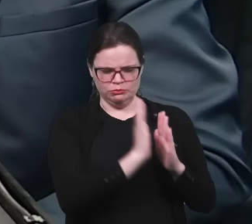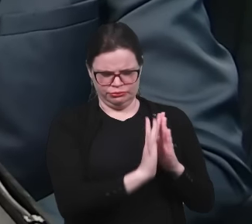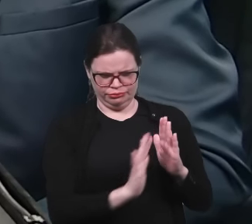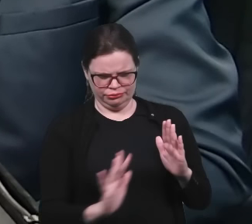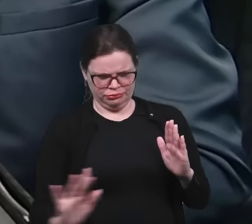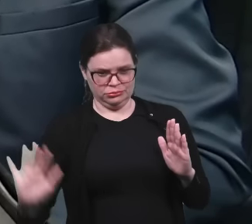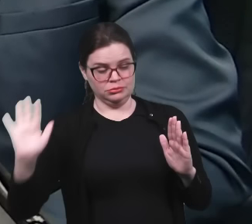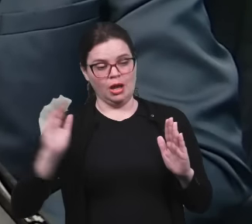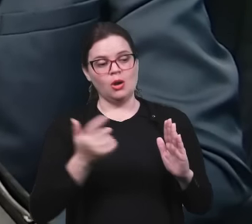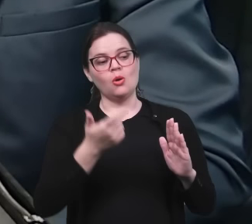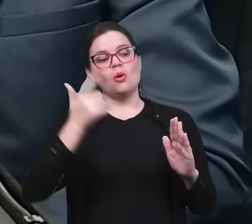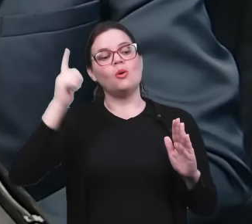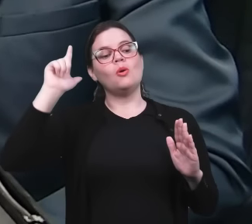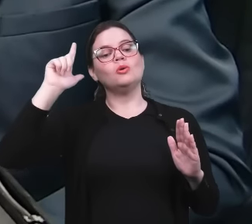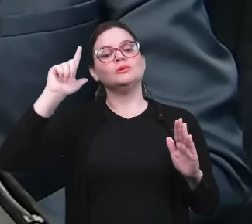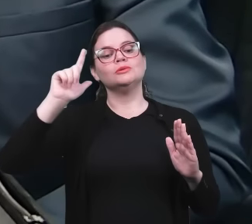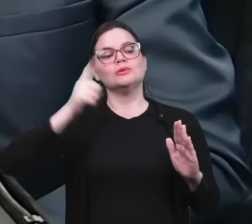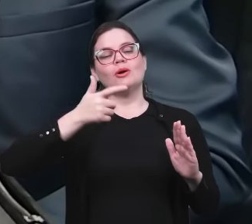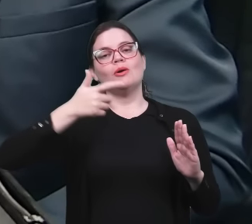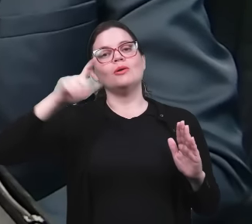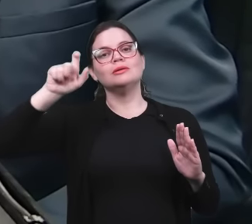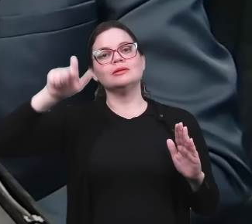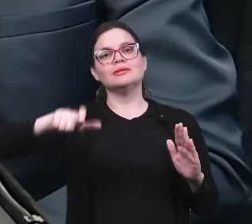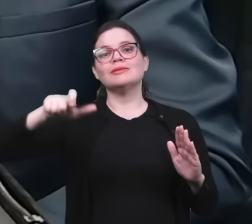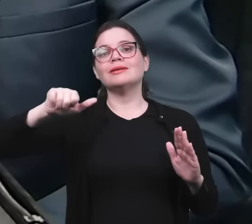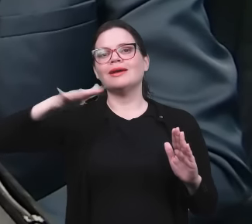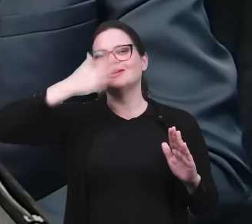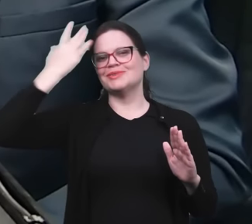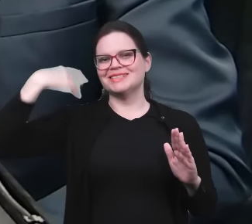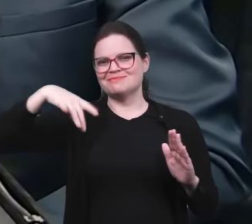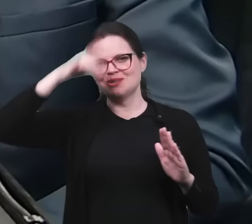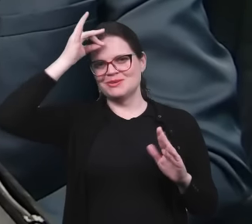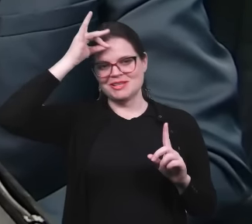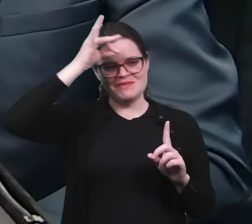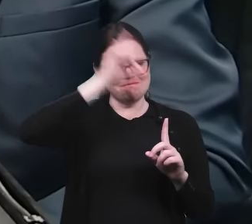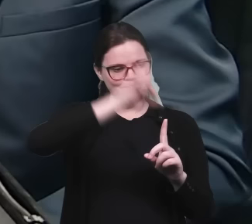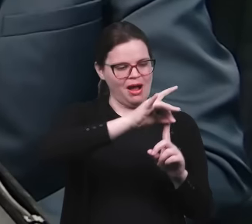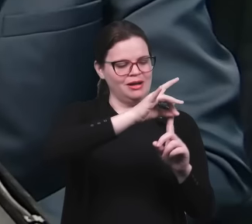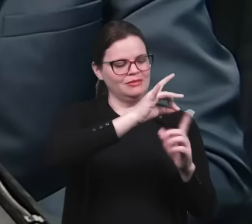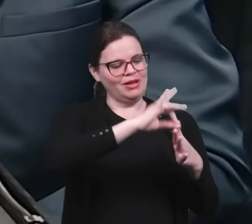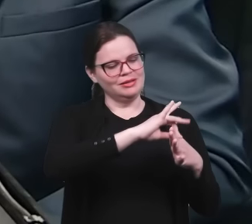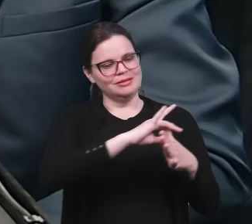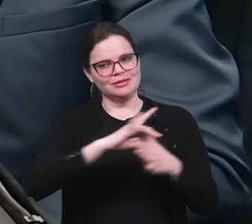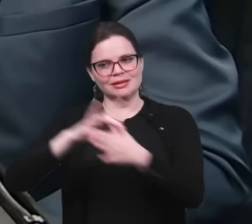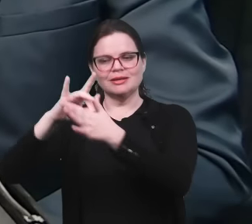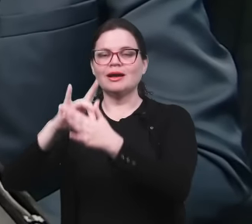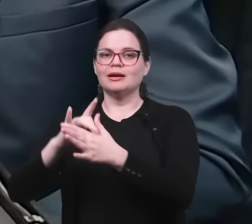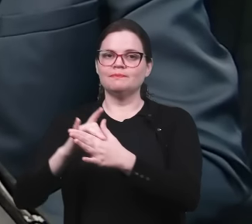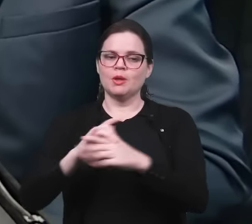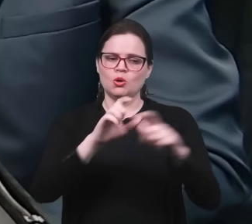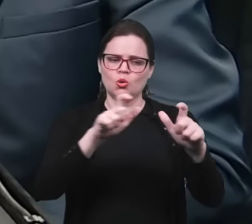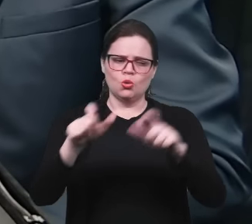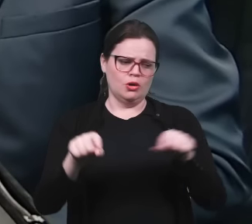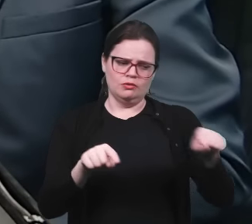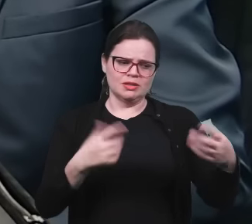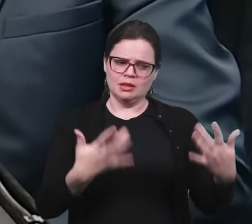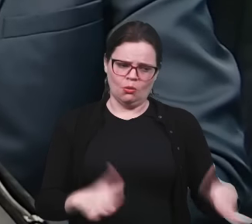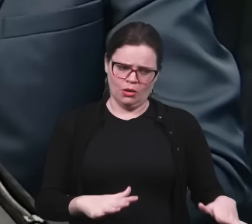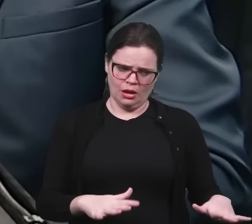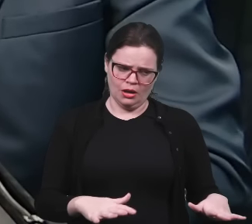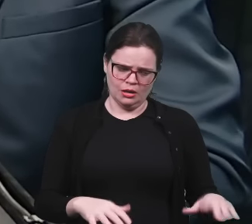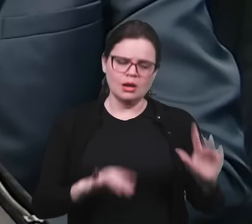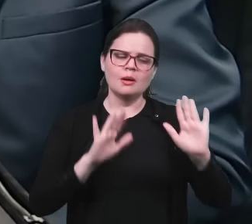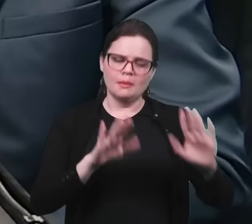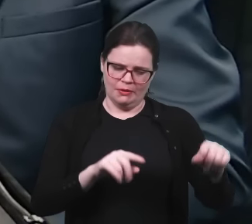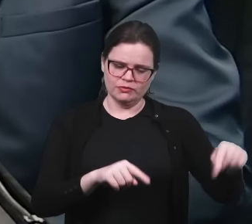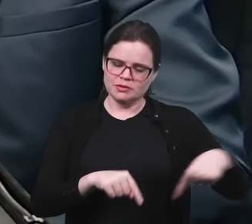caminhada, outro vai te cingir, falando do Espírito Santo, que ia guiá-lo, ia levá-lo às vezes em um lugar que ele não queria ir,